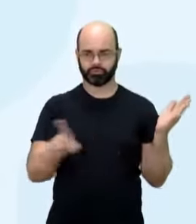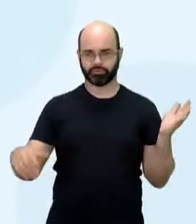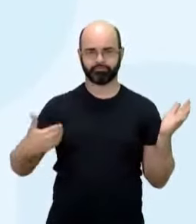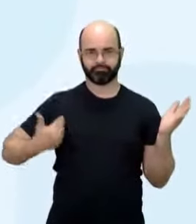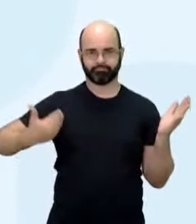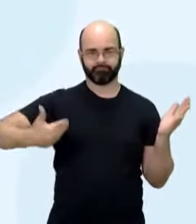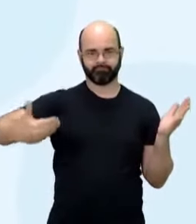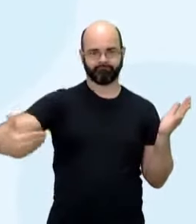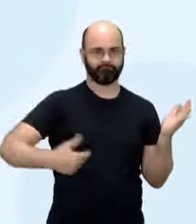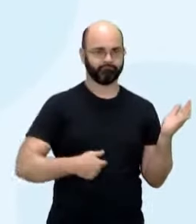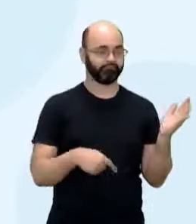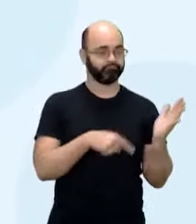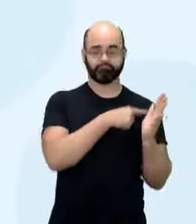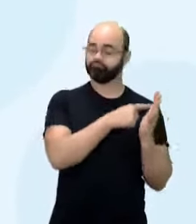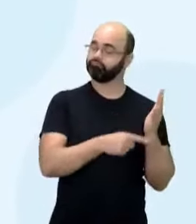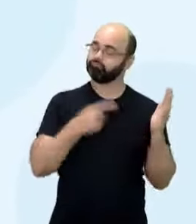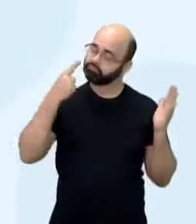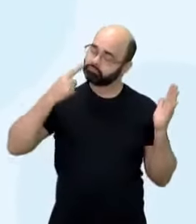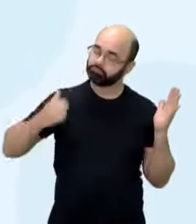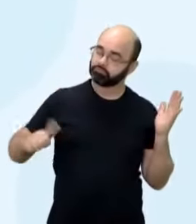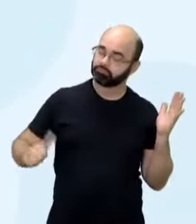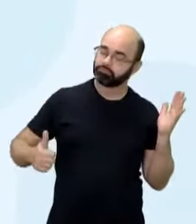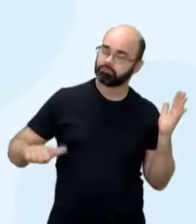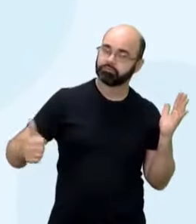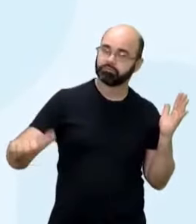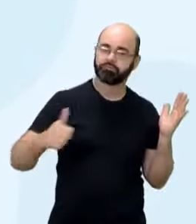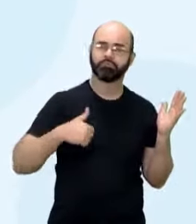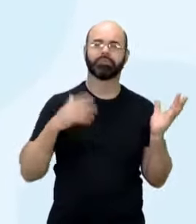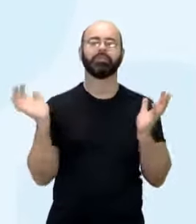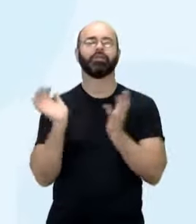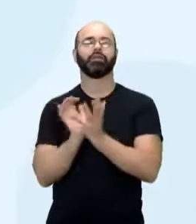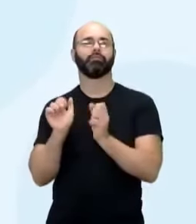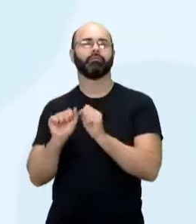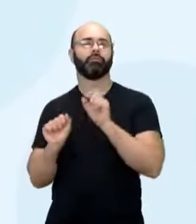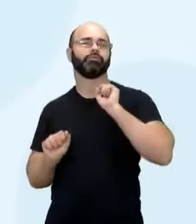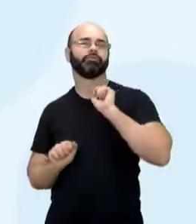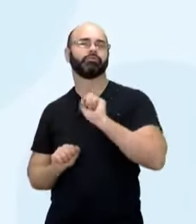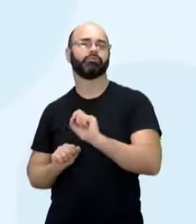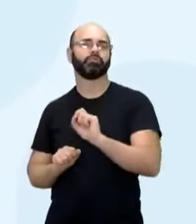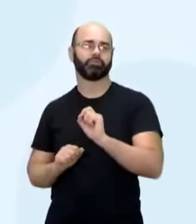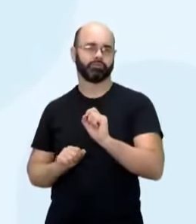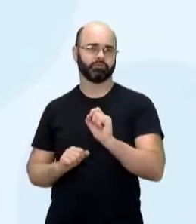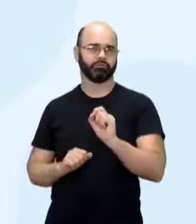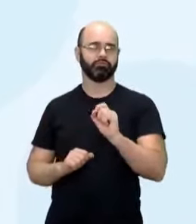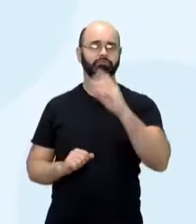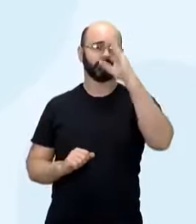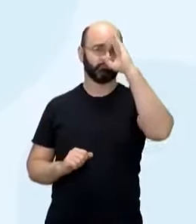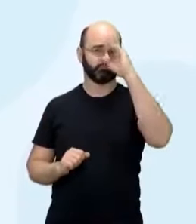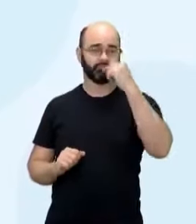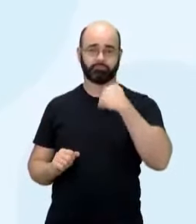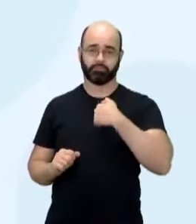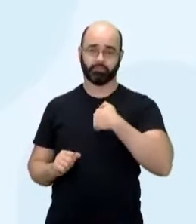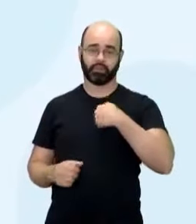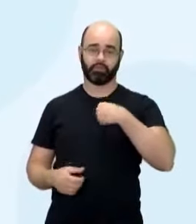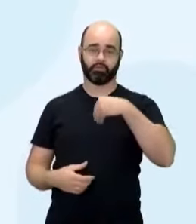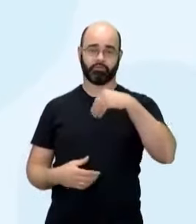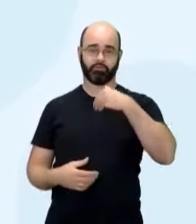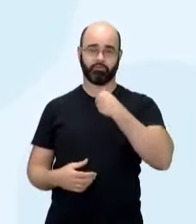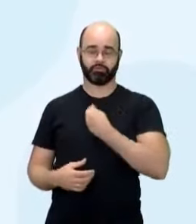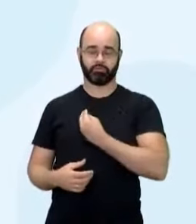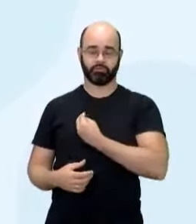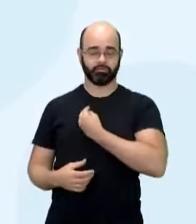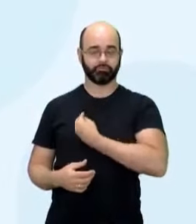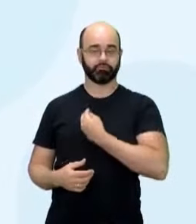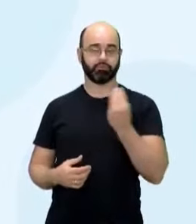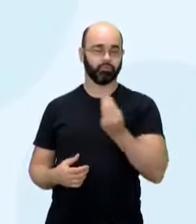desenvolvimento? Como é que as nossas equipes têm feito? Né? Então, é buscar entender onde é que eu estou nesse caminho e para